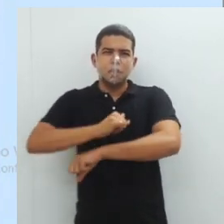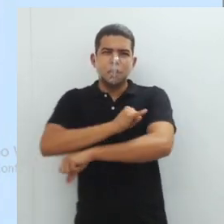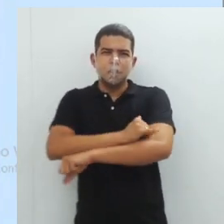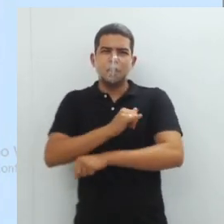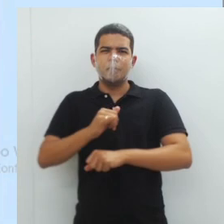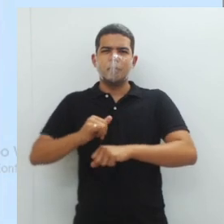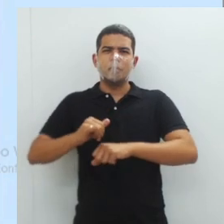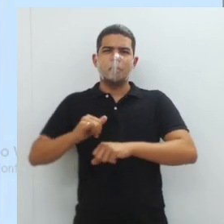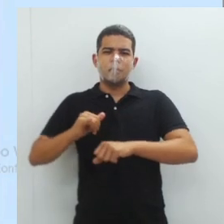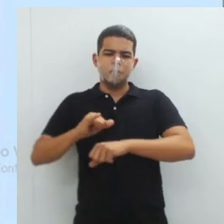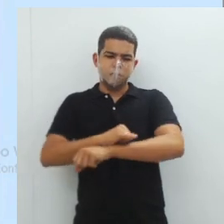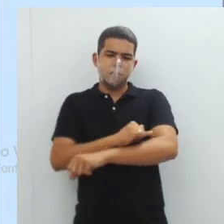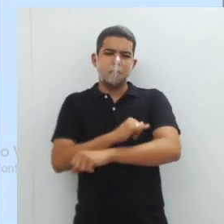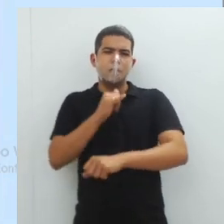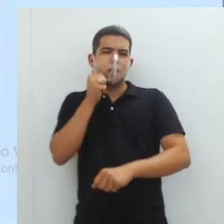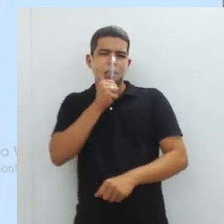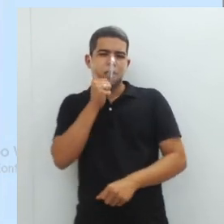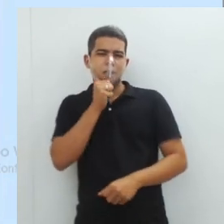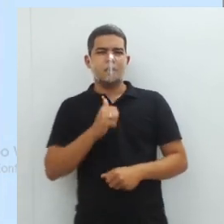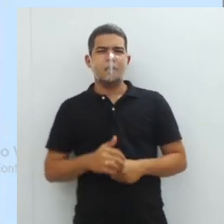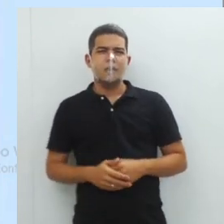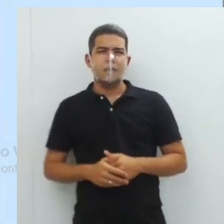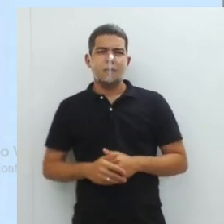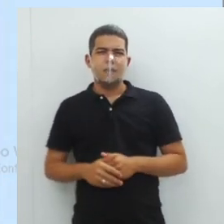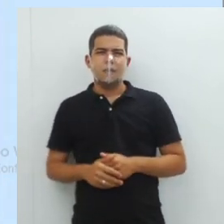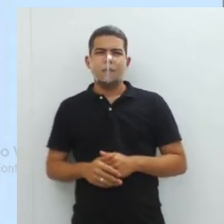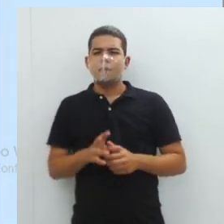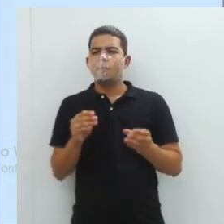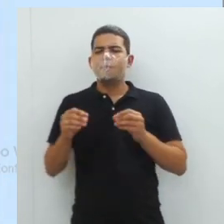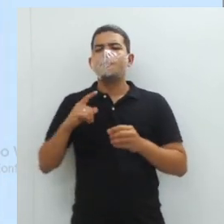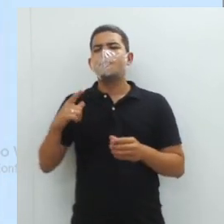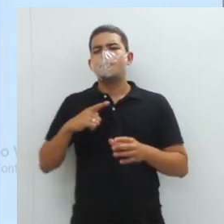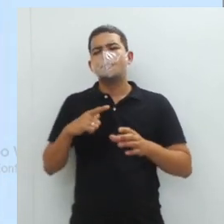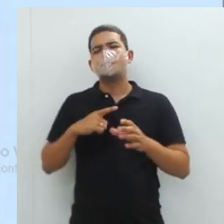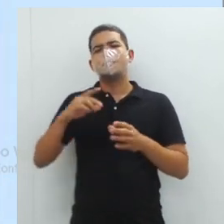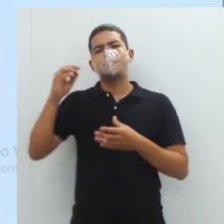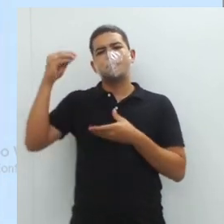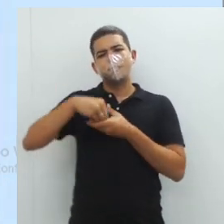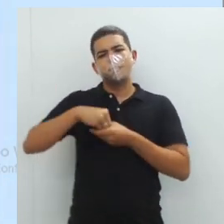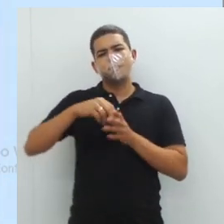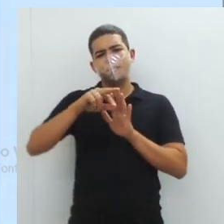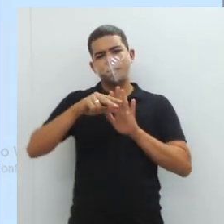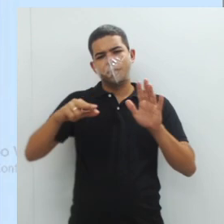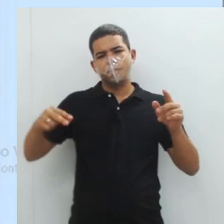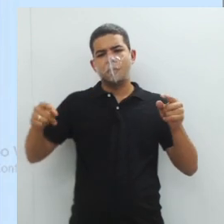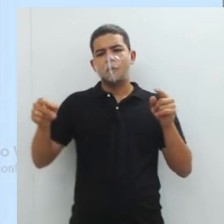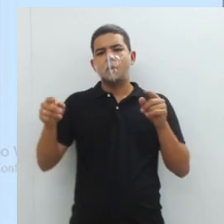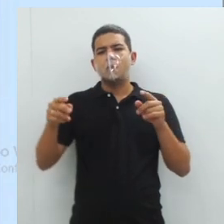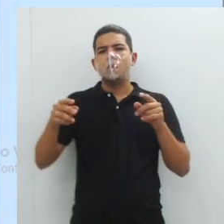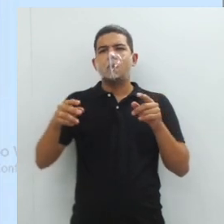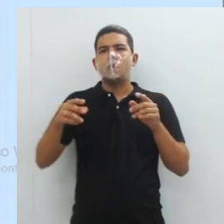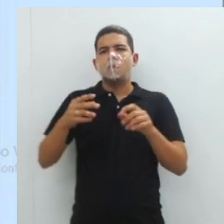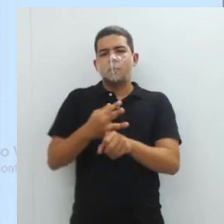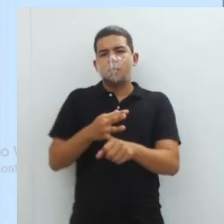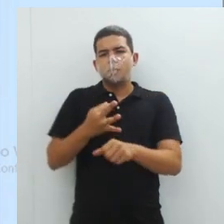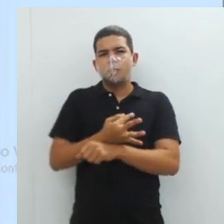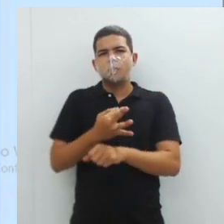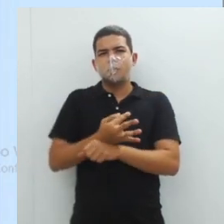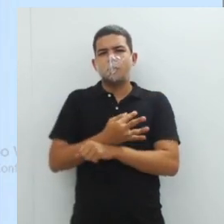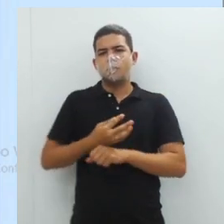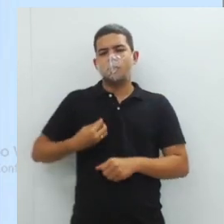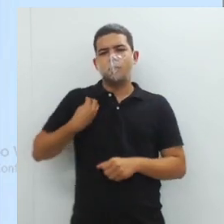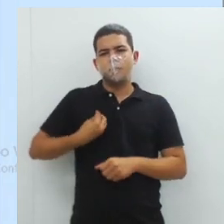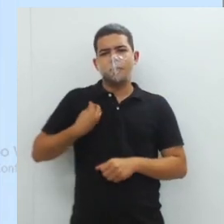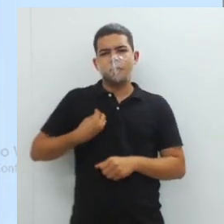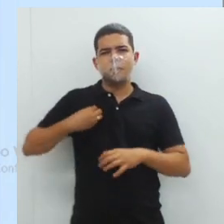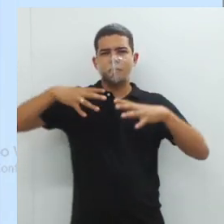e perereca. E alguns deles desenvolveram características interessantes para sobreviver aos períodos de estiagem, como por exemplo, o sapo